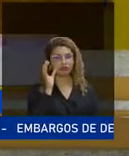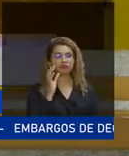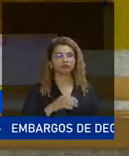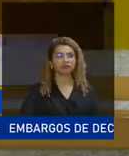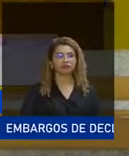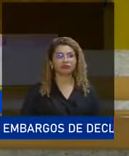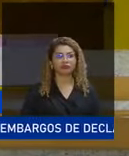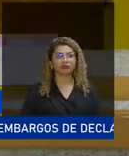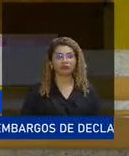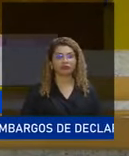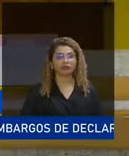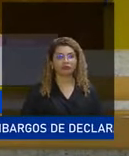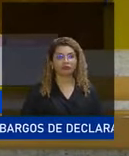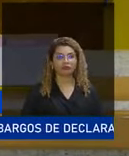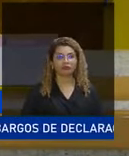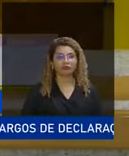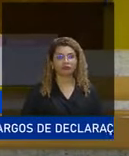ordinária.